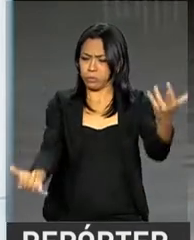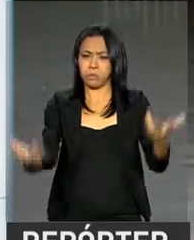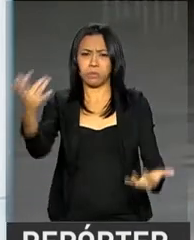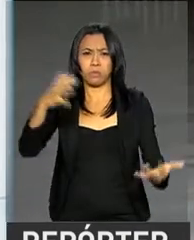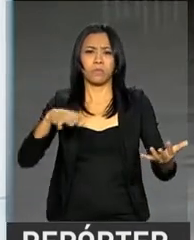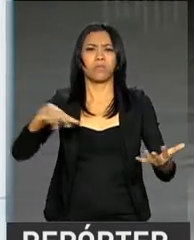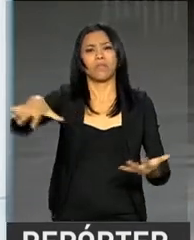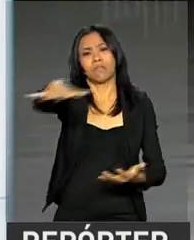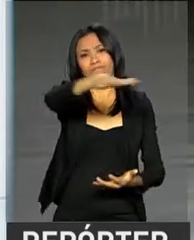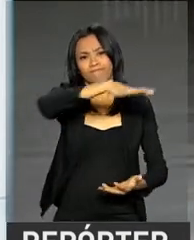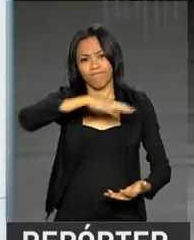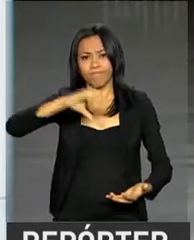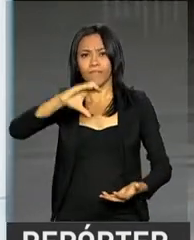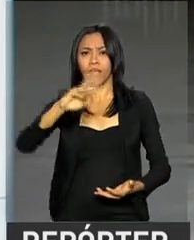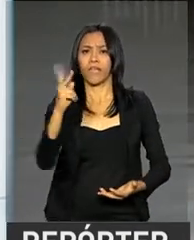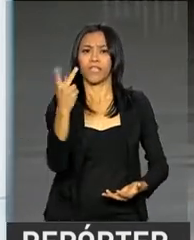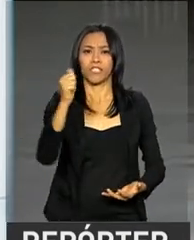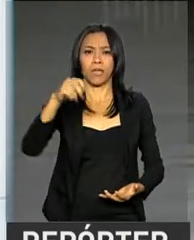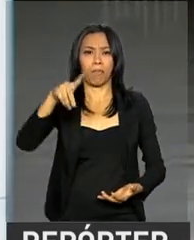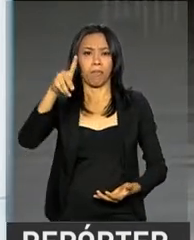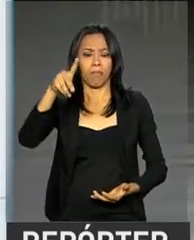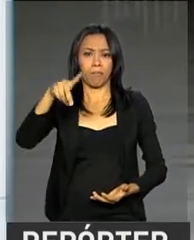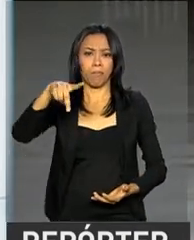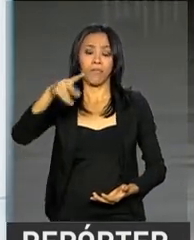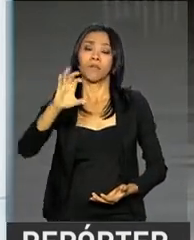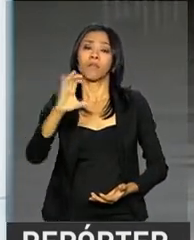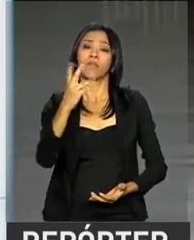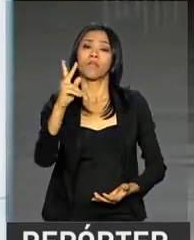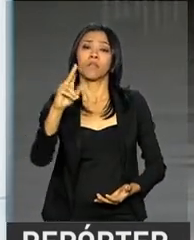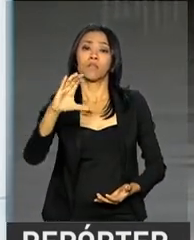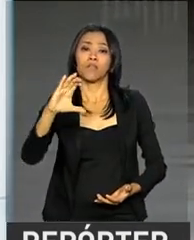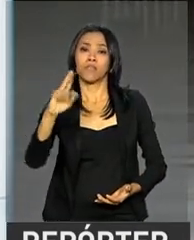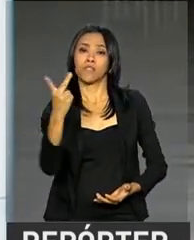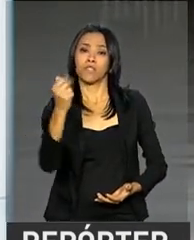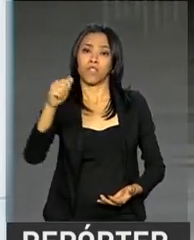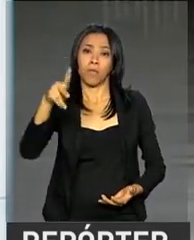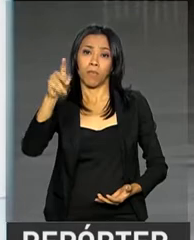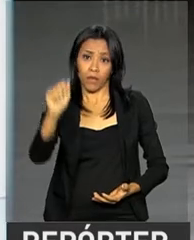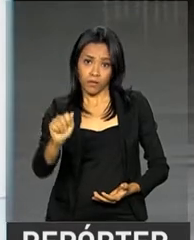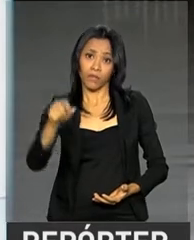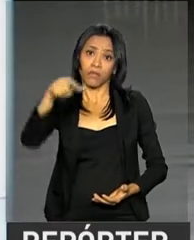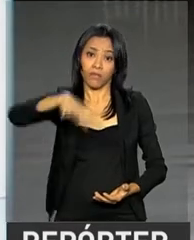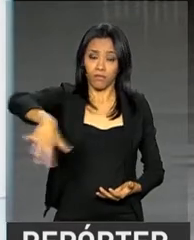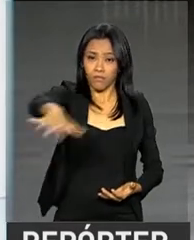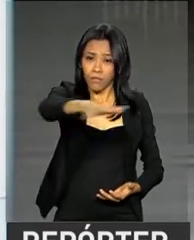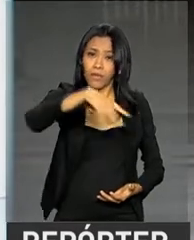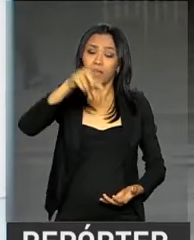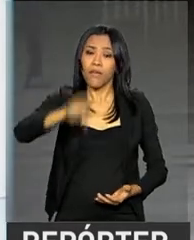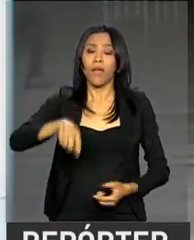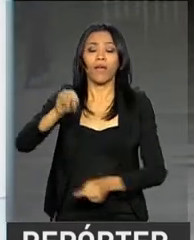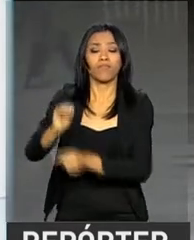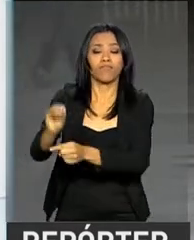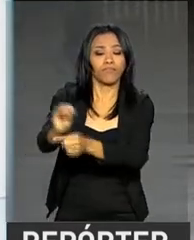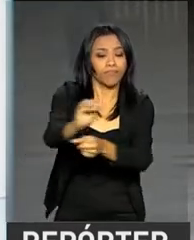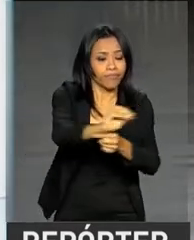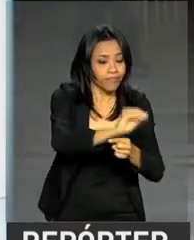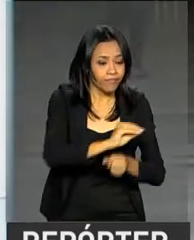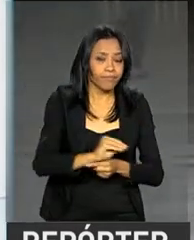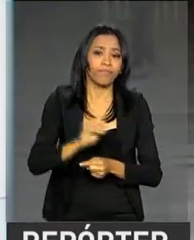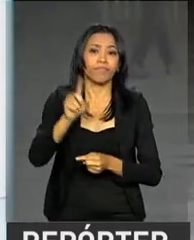da chapada dos veadeiros que é considerado que faz parte de uma unidade de conservação e é